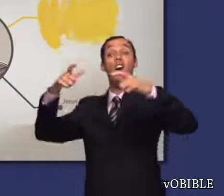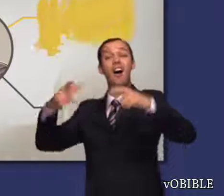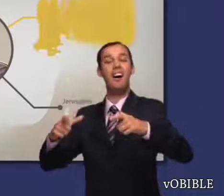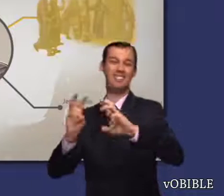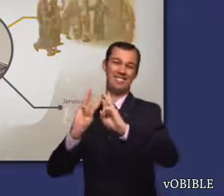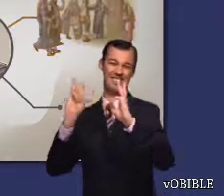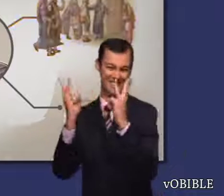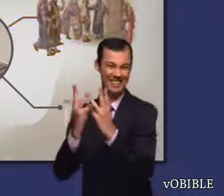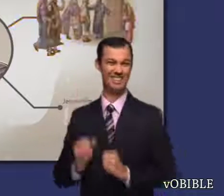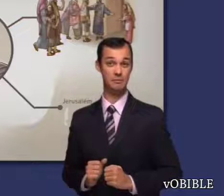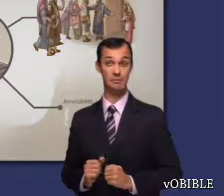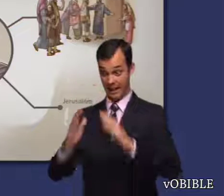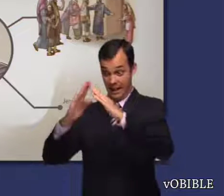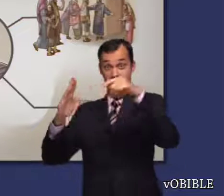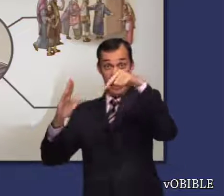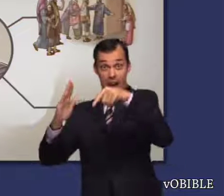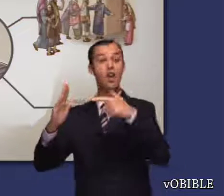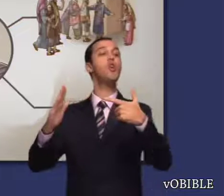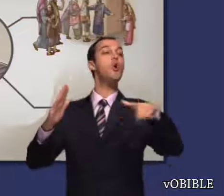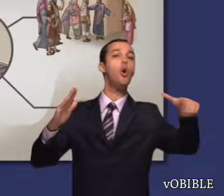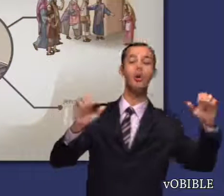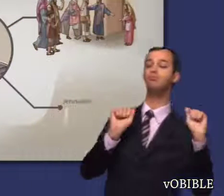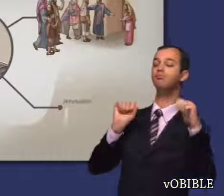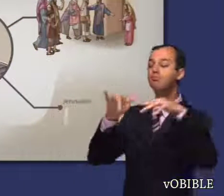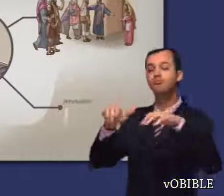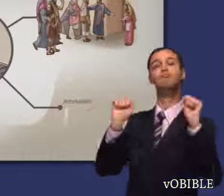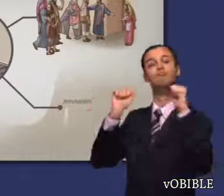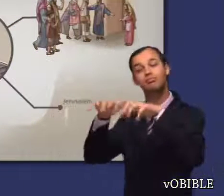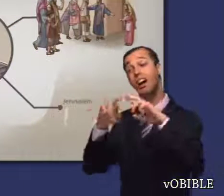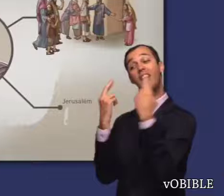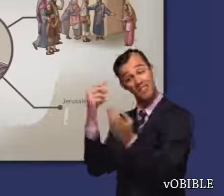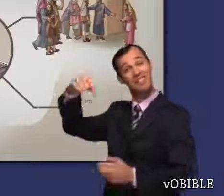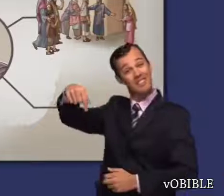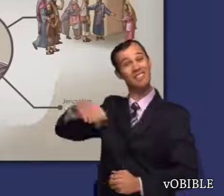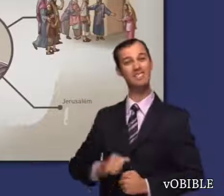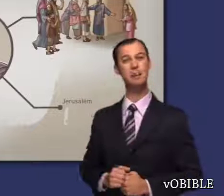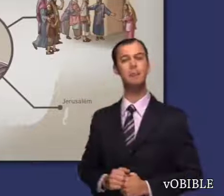Pelo visto, os primeiros cristãos usavam a casa de Marcos como local de reuniões.